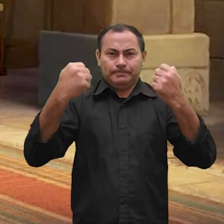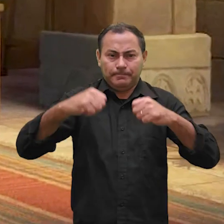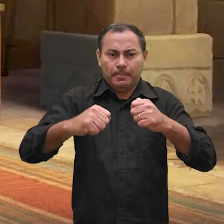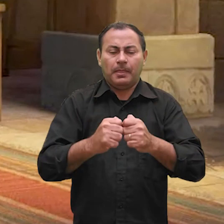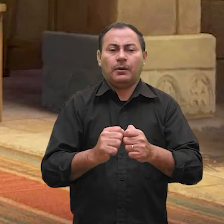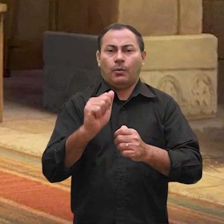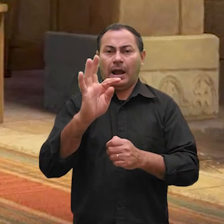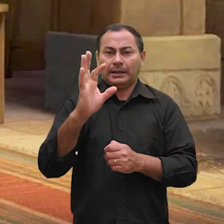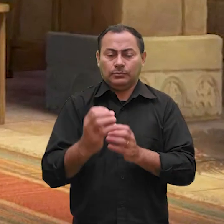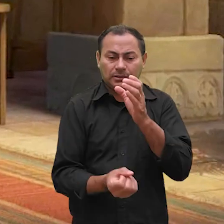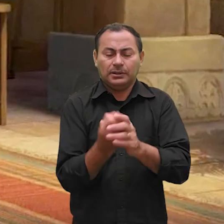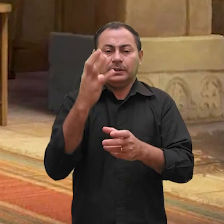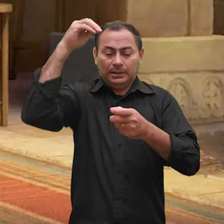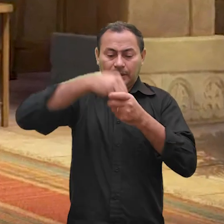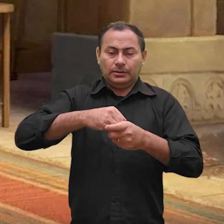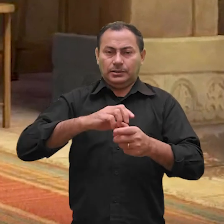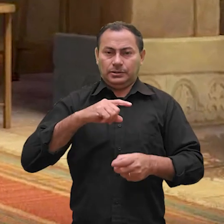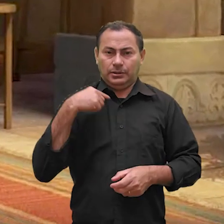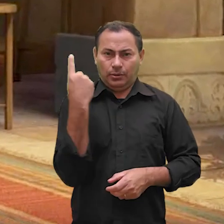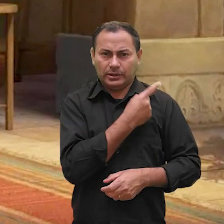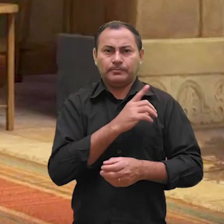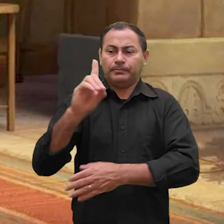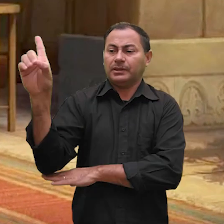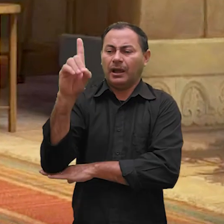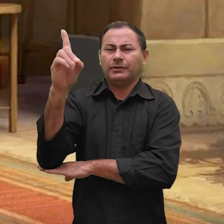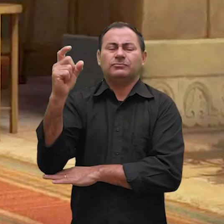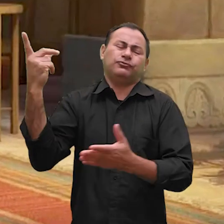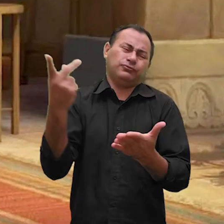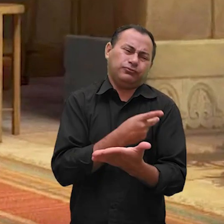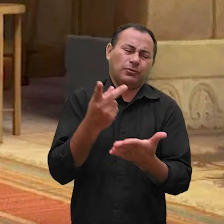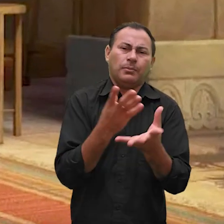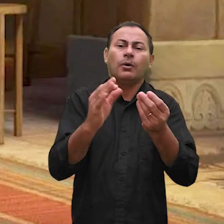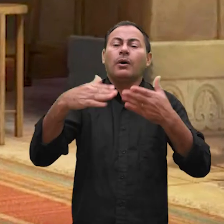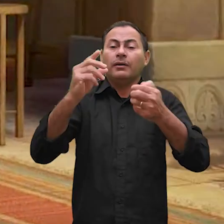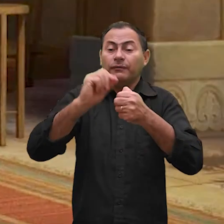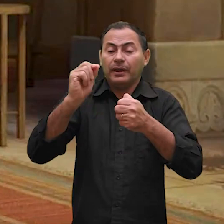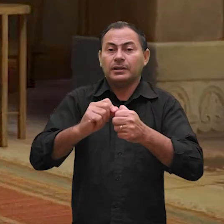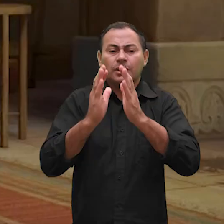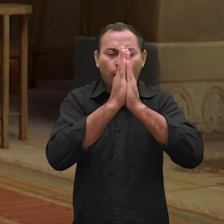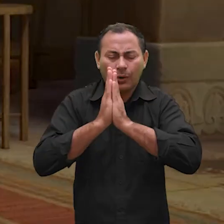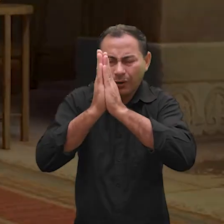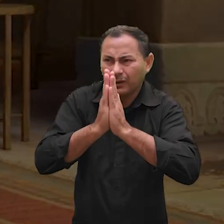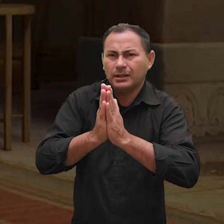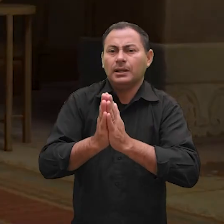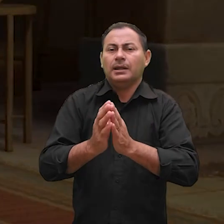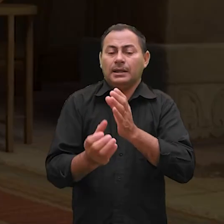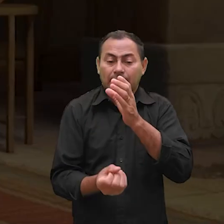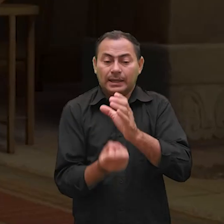sentir necessidade de um ato de criação bem dentro de nós. Davi falhou miseravelmente e quando ele fez isso, ele orou